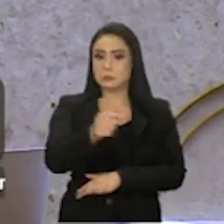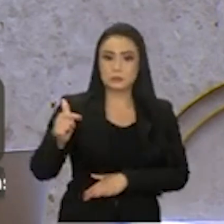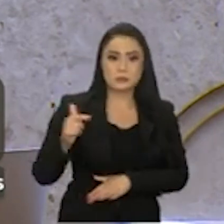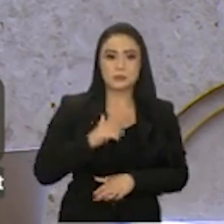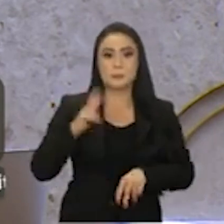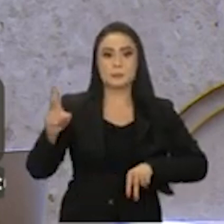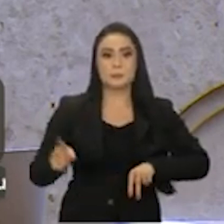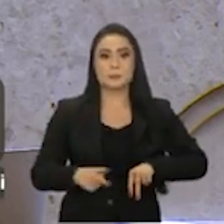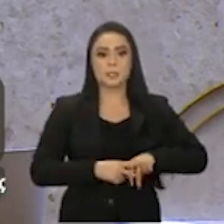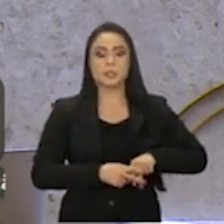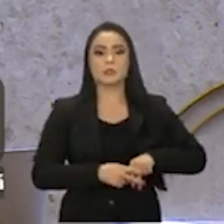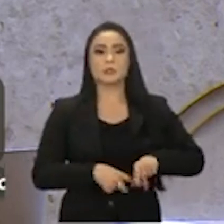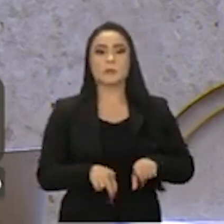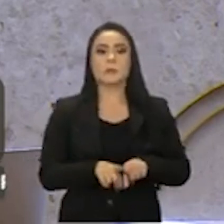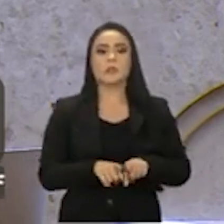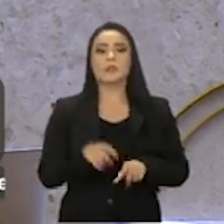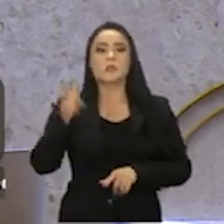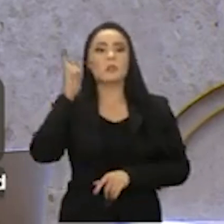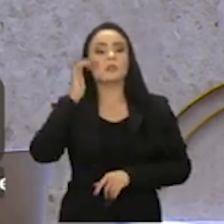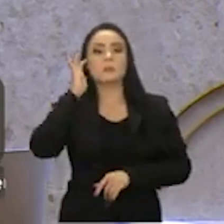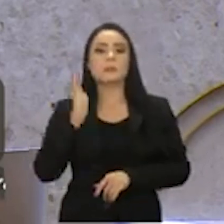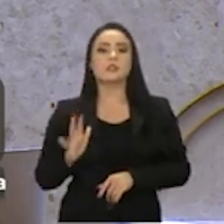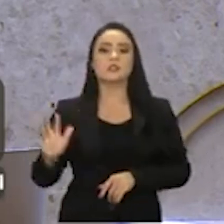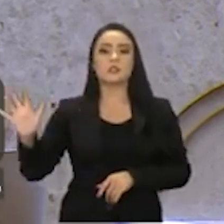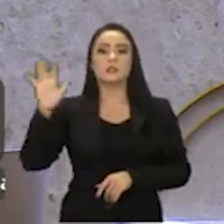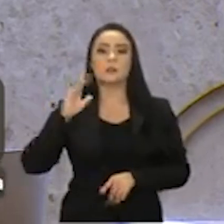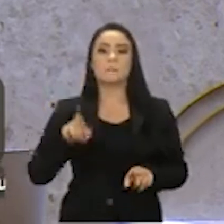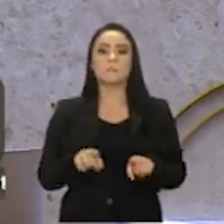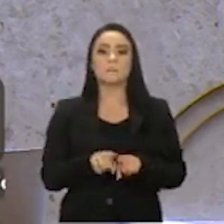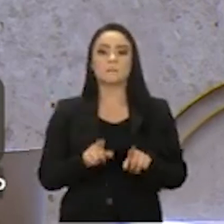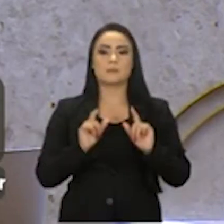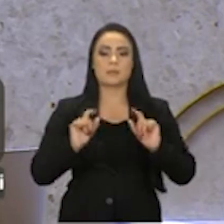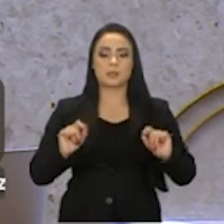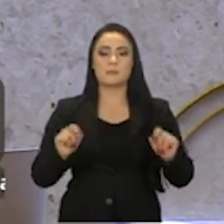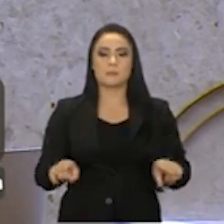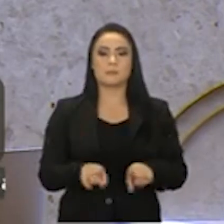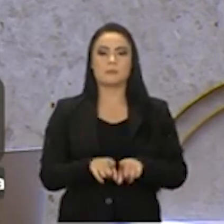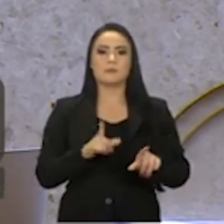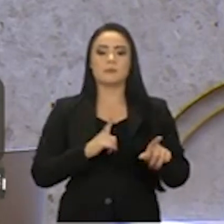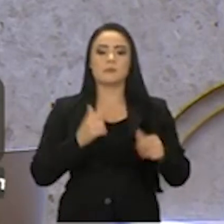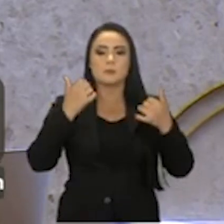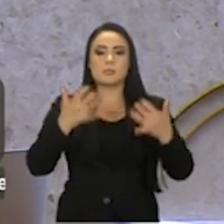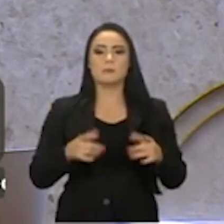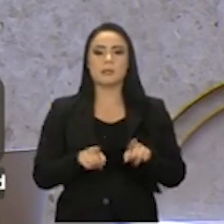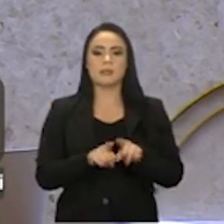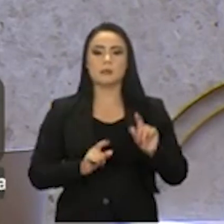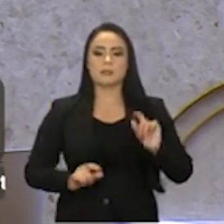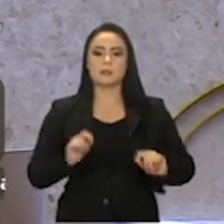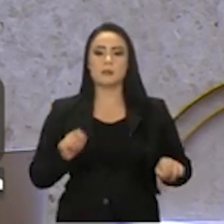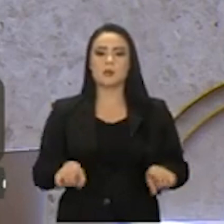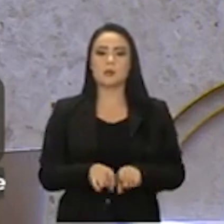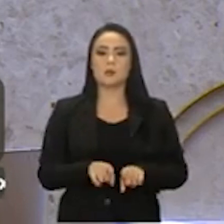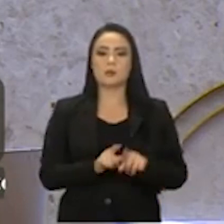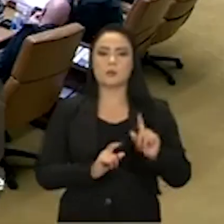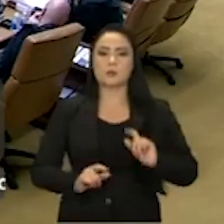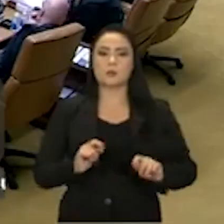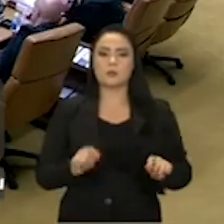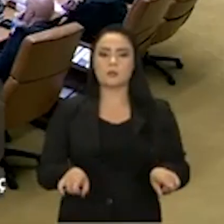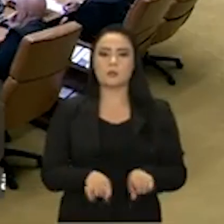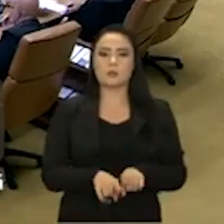preso. Eu não consigo imaginar qual excepcionalidade justificaria alguém condenado a 10, 12 anos não ser